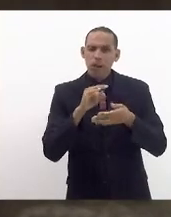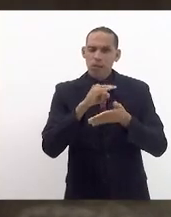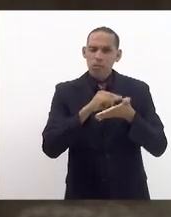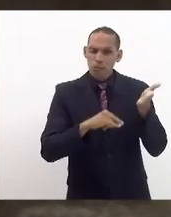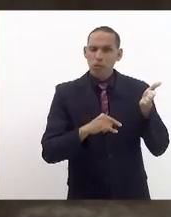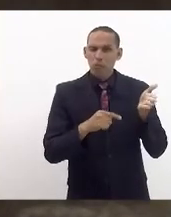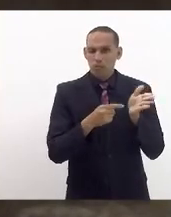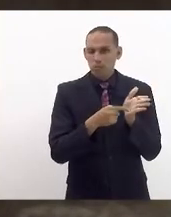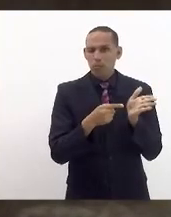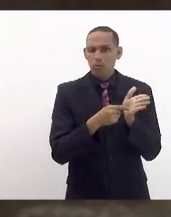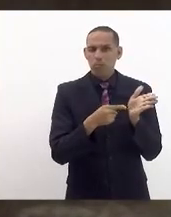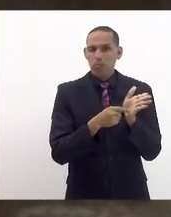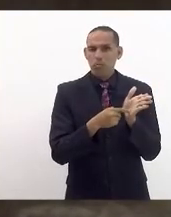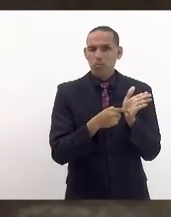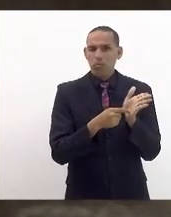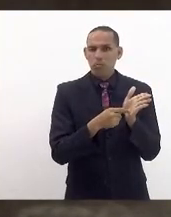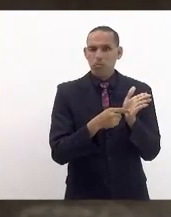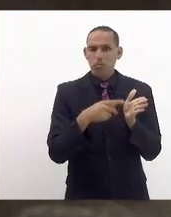documento,